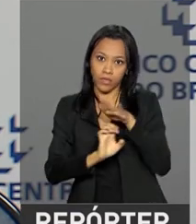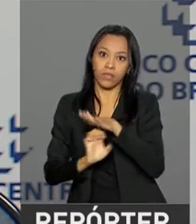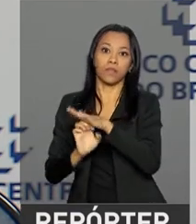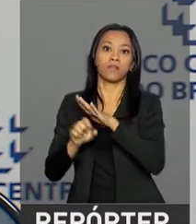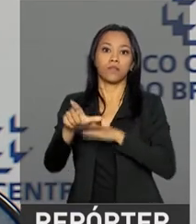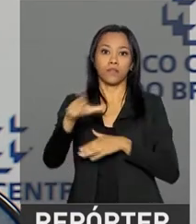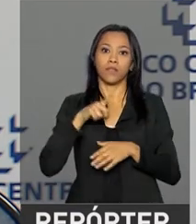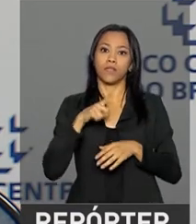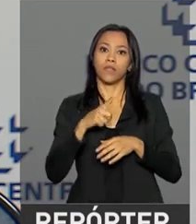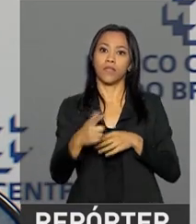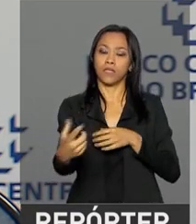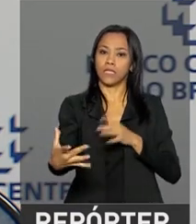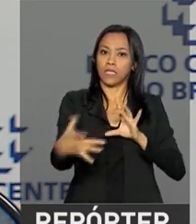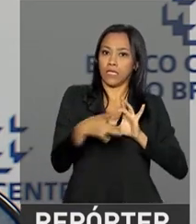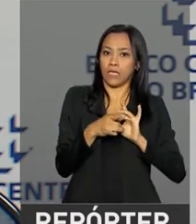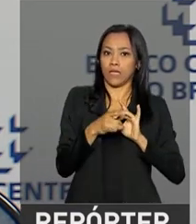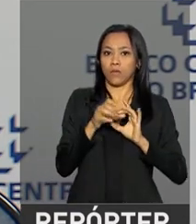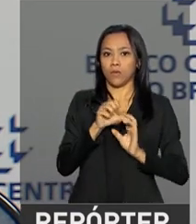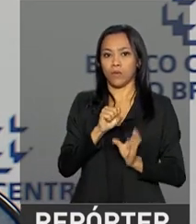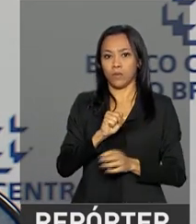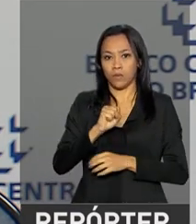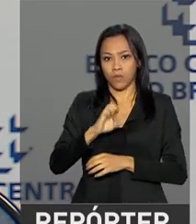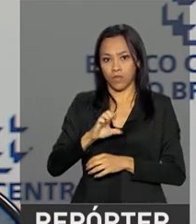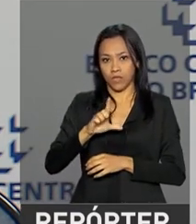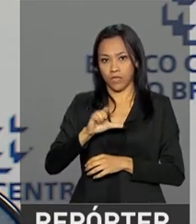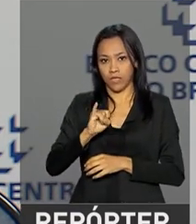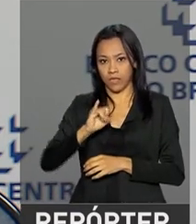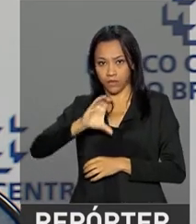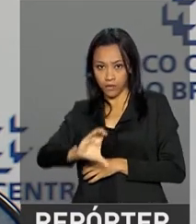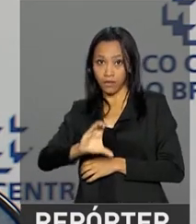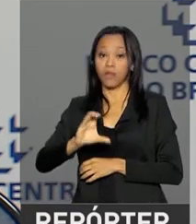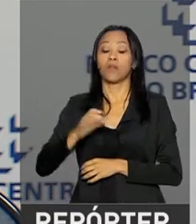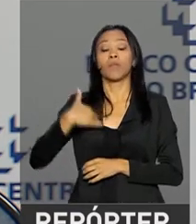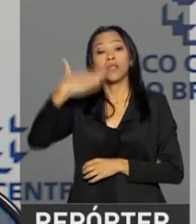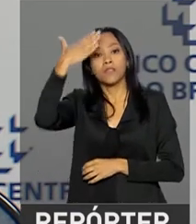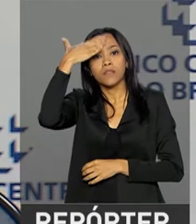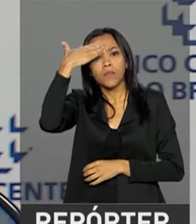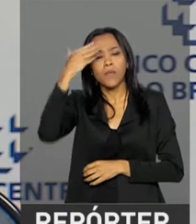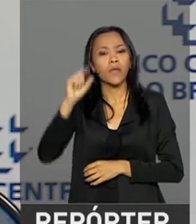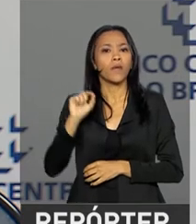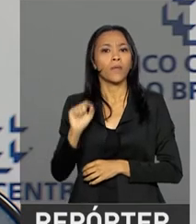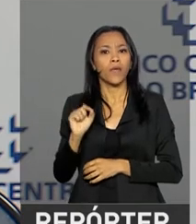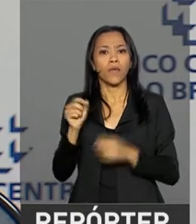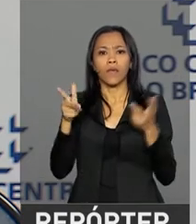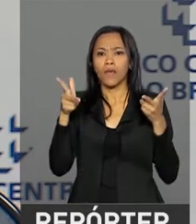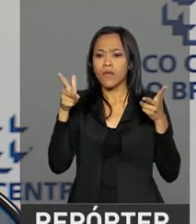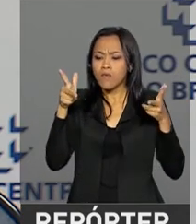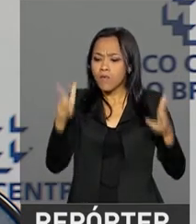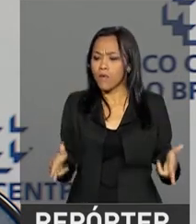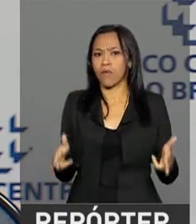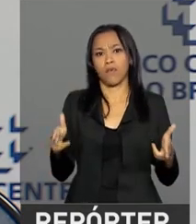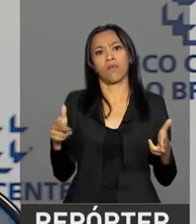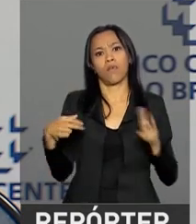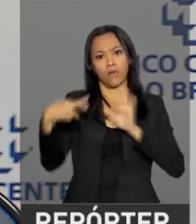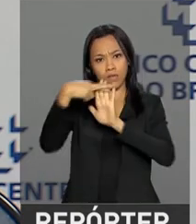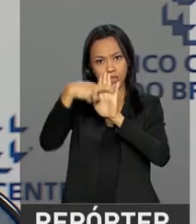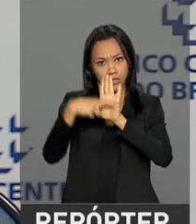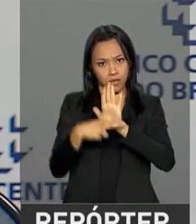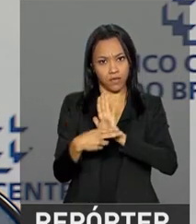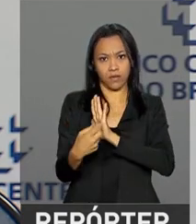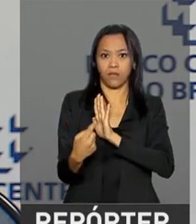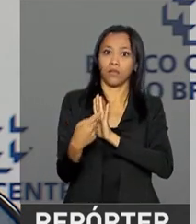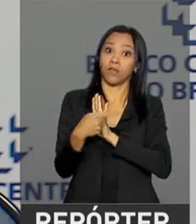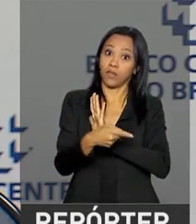registados na selic numa fórmula que chega a um resultado que é idêntico ao resultado tido